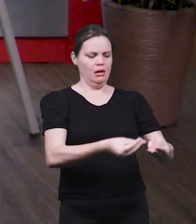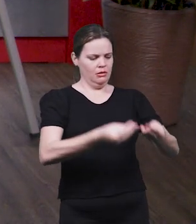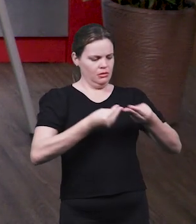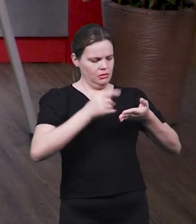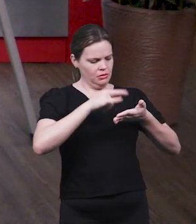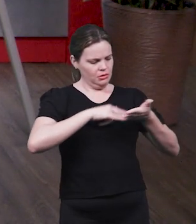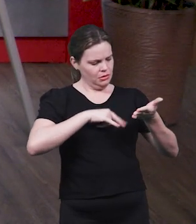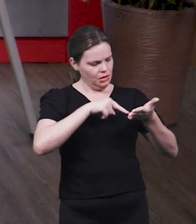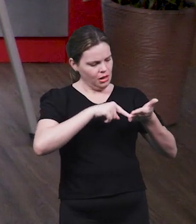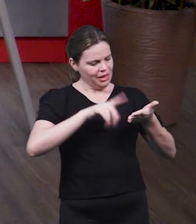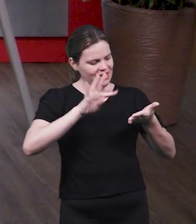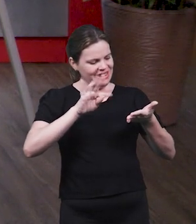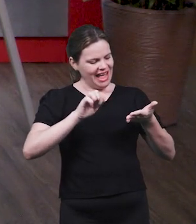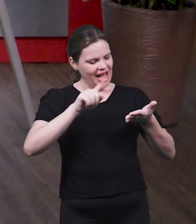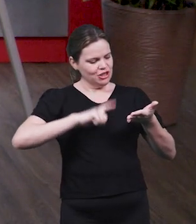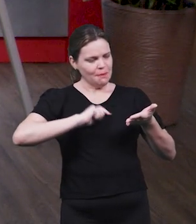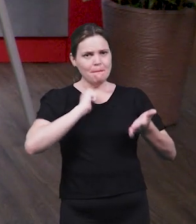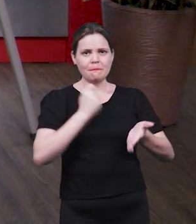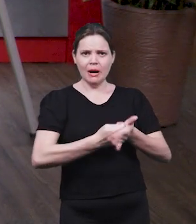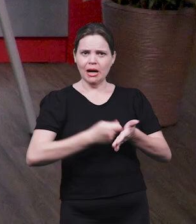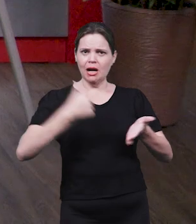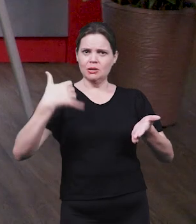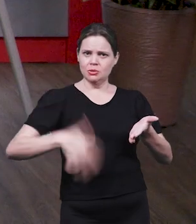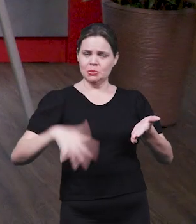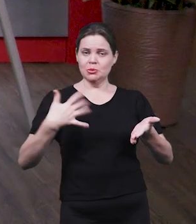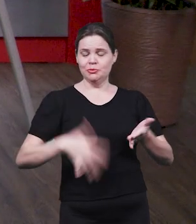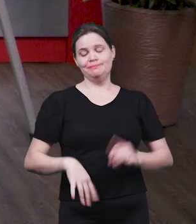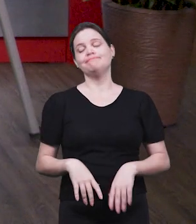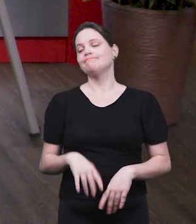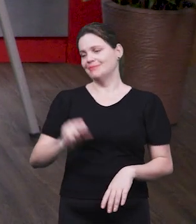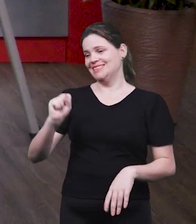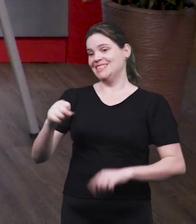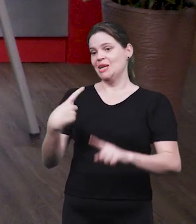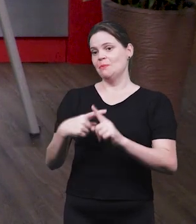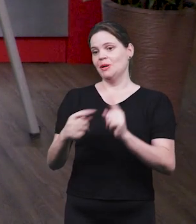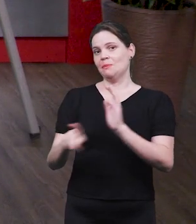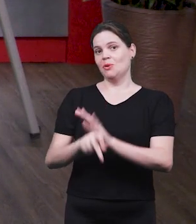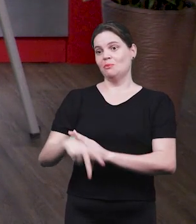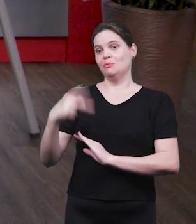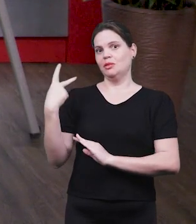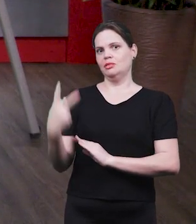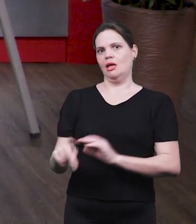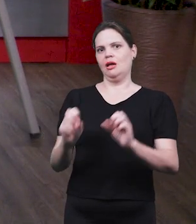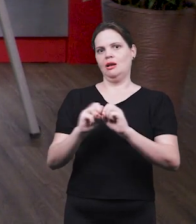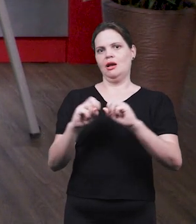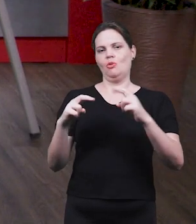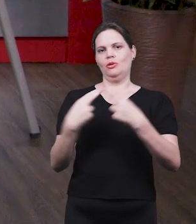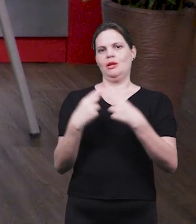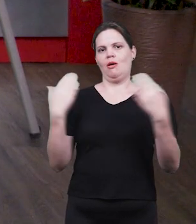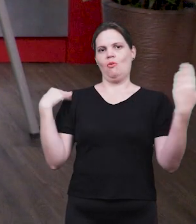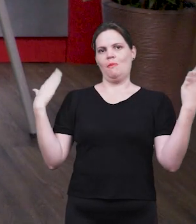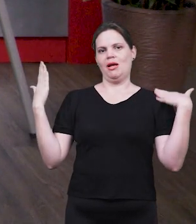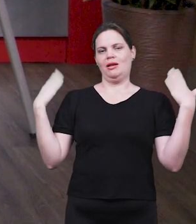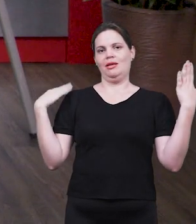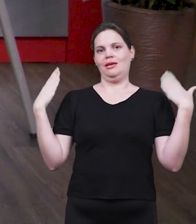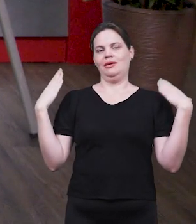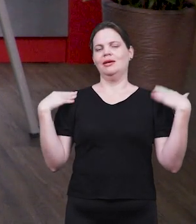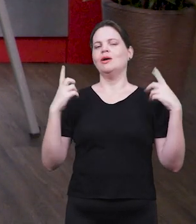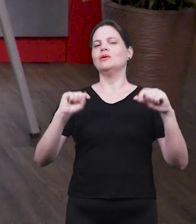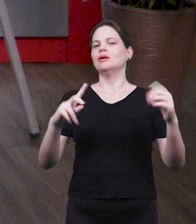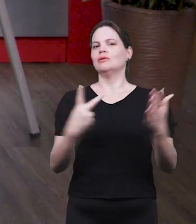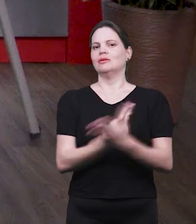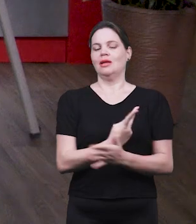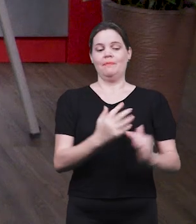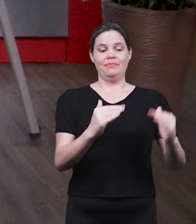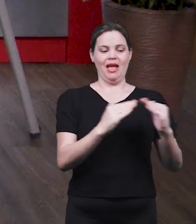né? Isso, porque como são bens da União, o regime, os